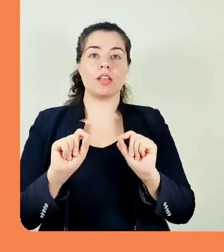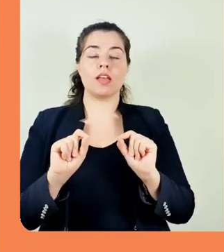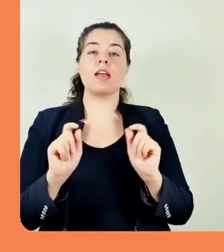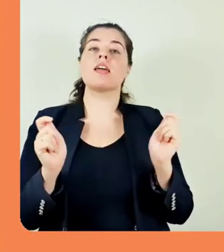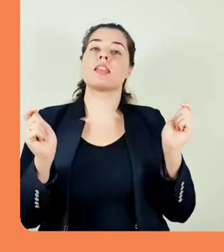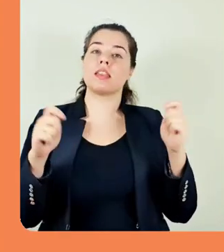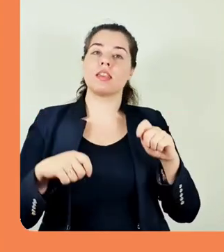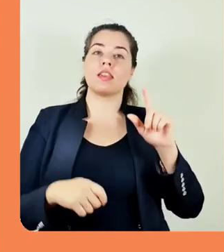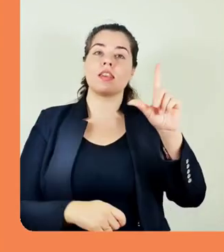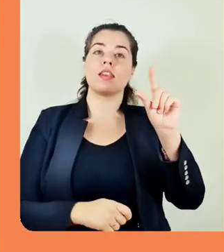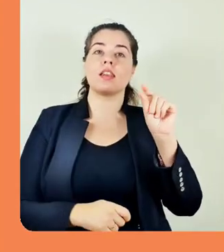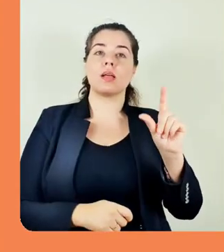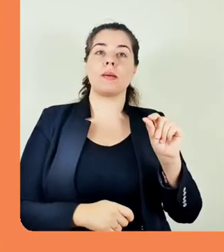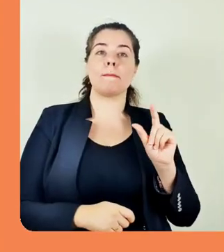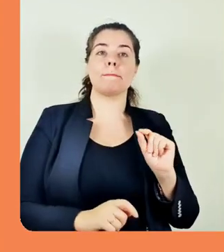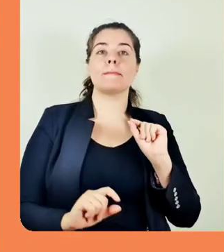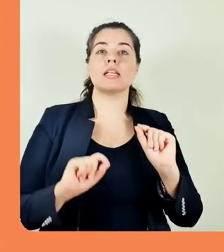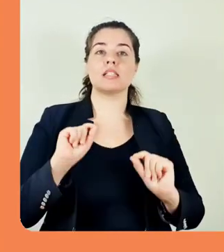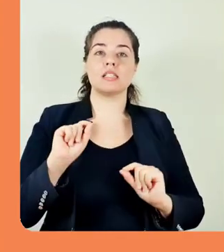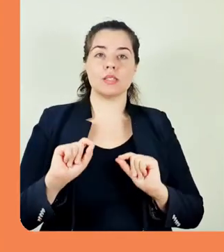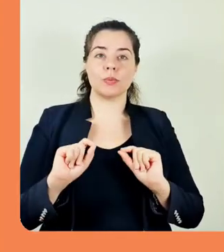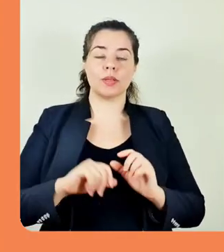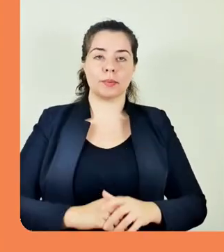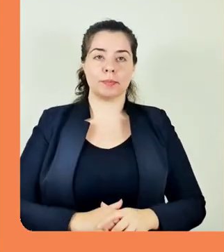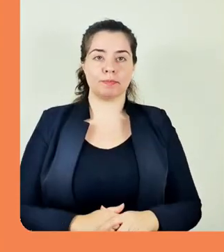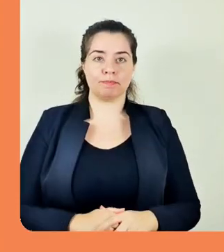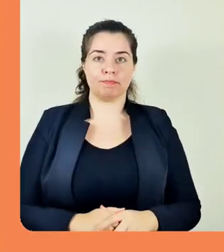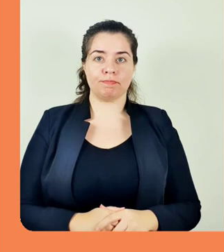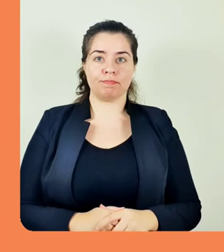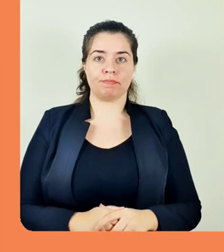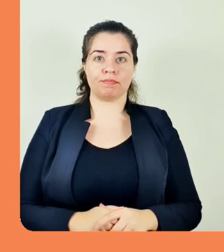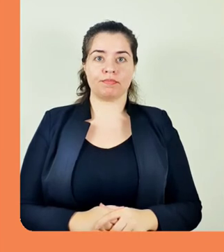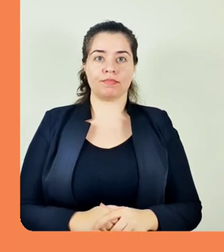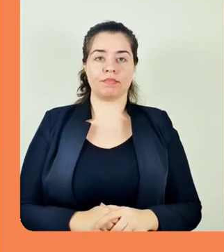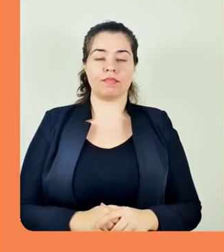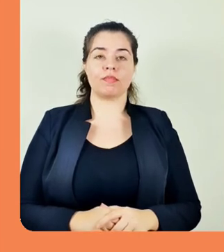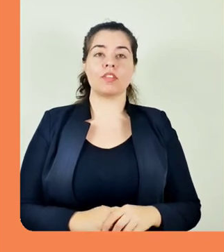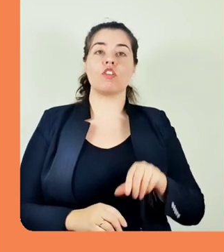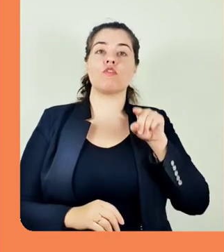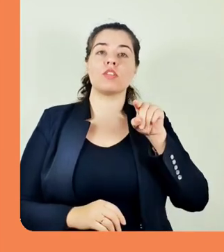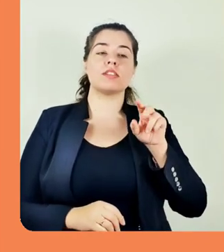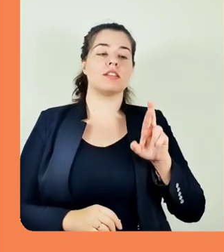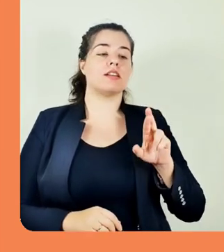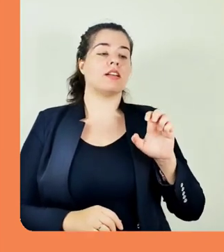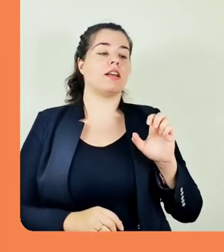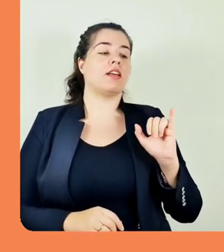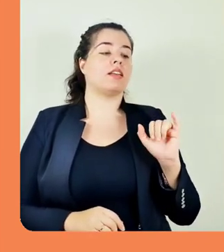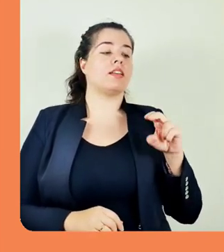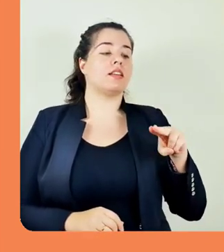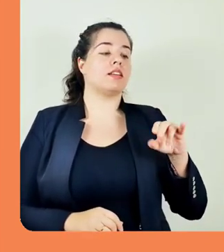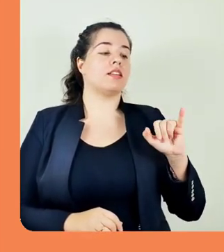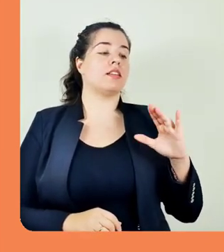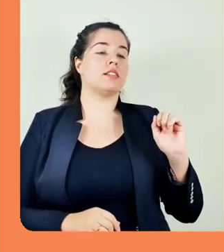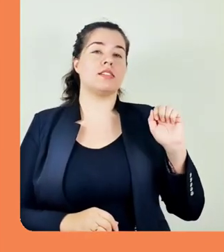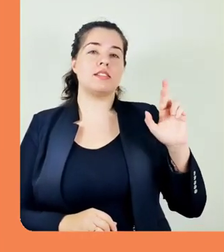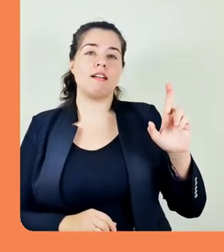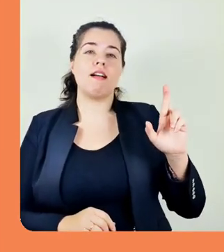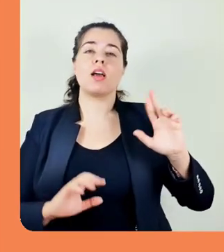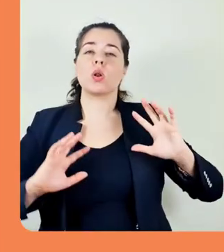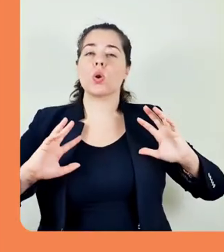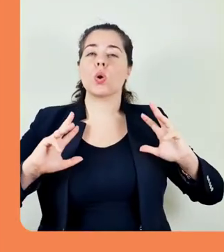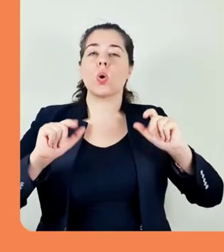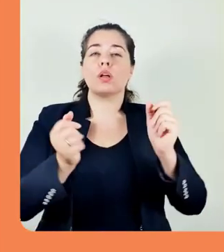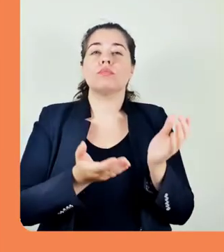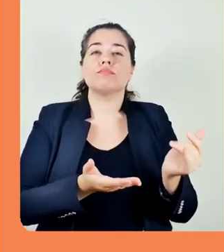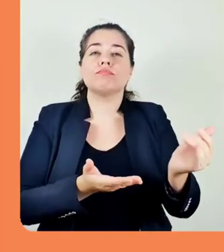do curso e aqui é uma opção que é possível também né É você reiniciar